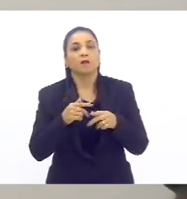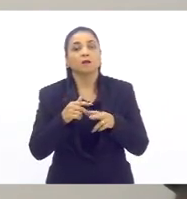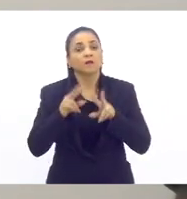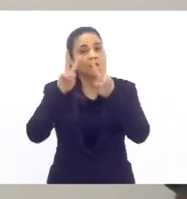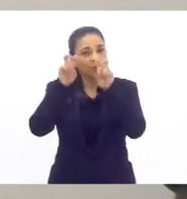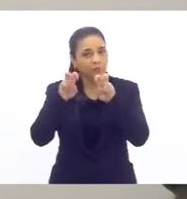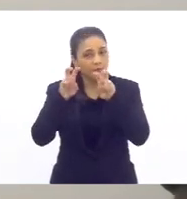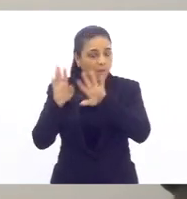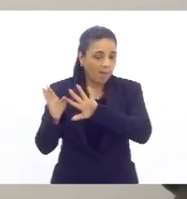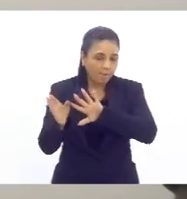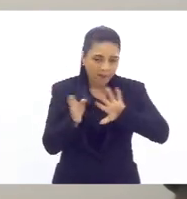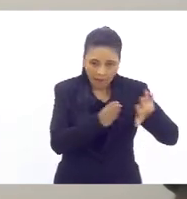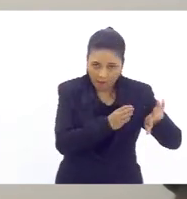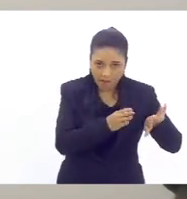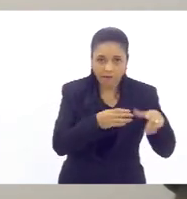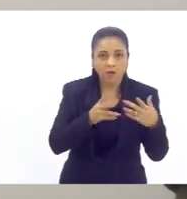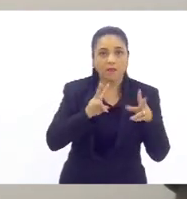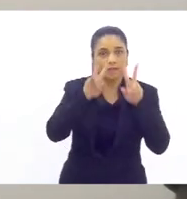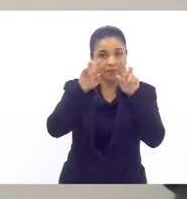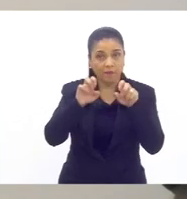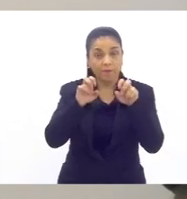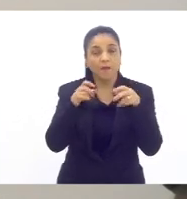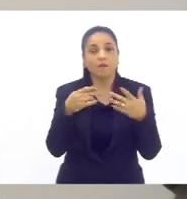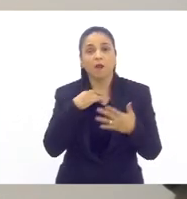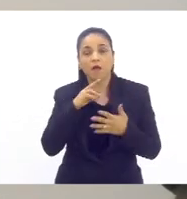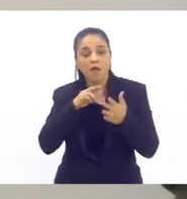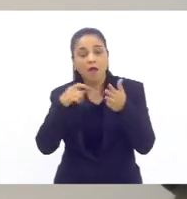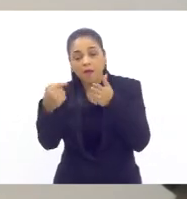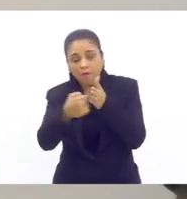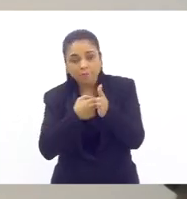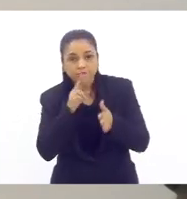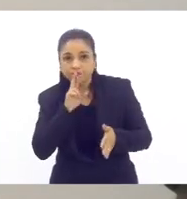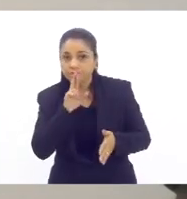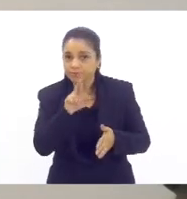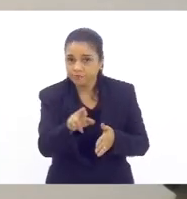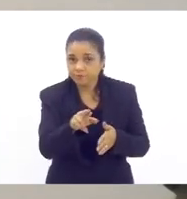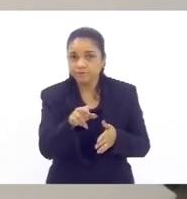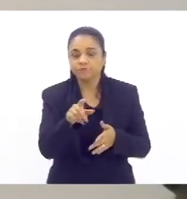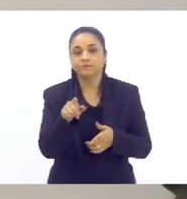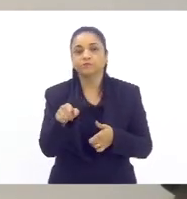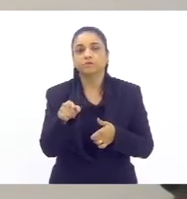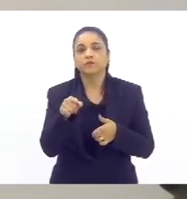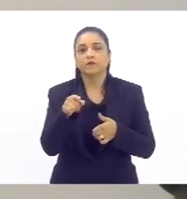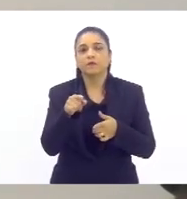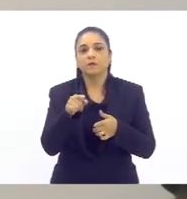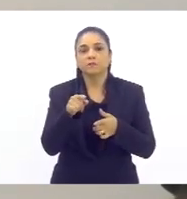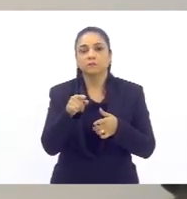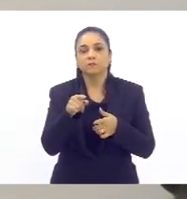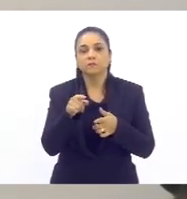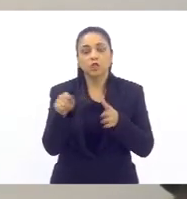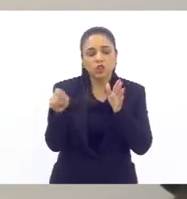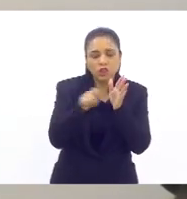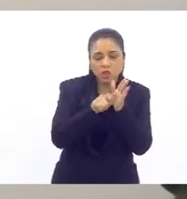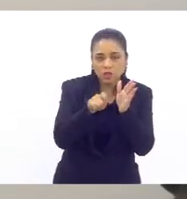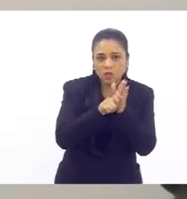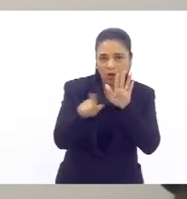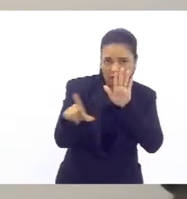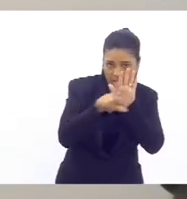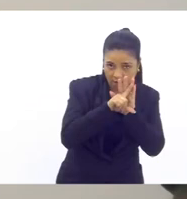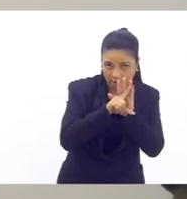é esse e respondendo as suas indagações a respeito da lei de drogas